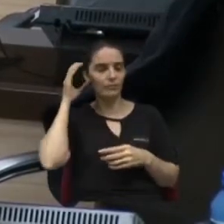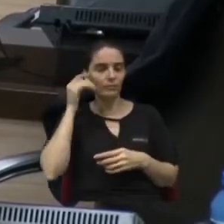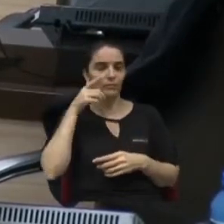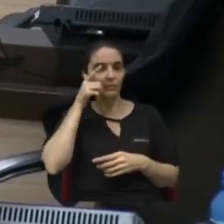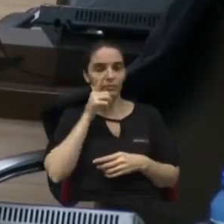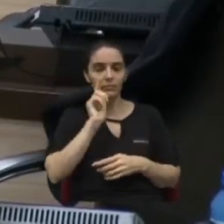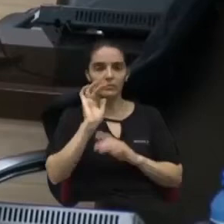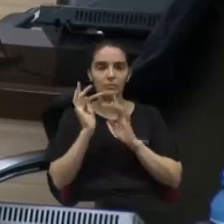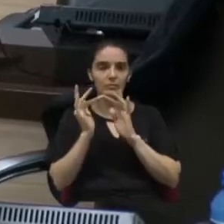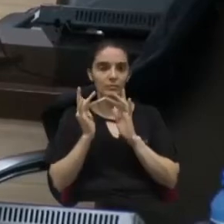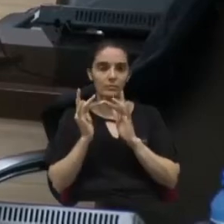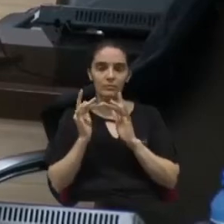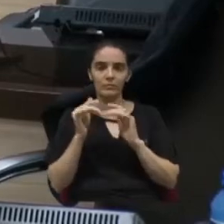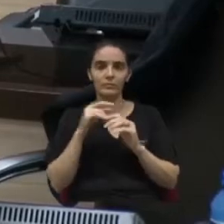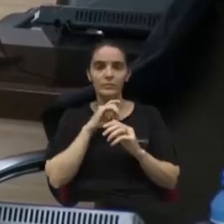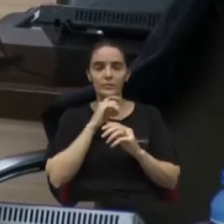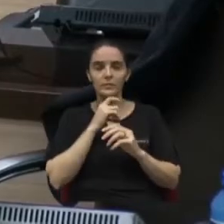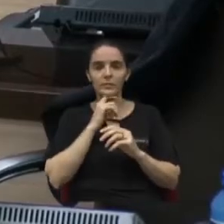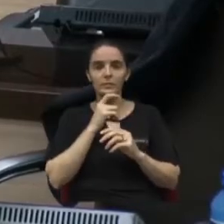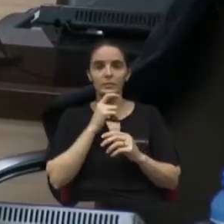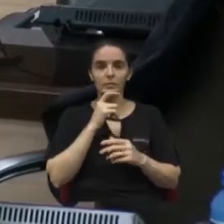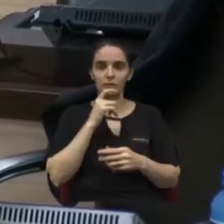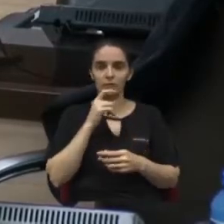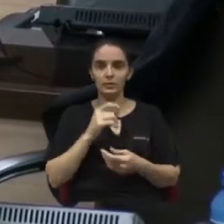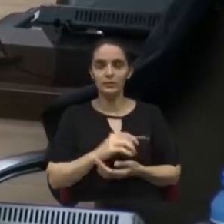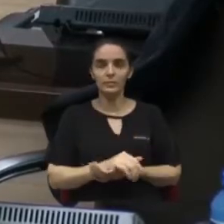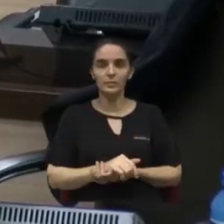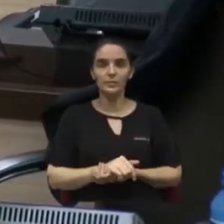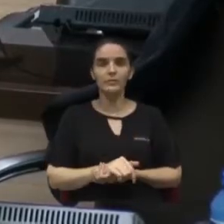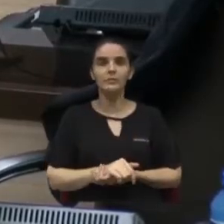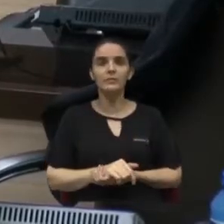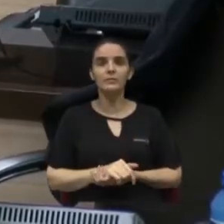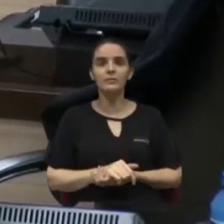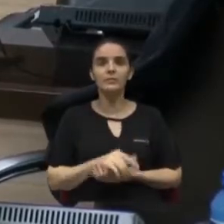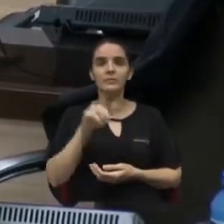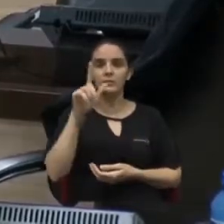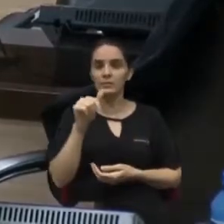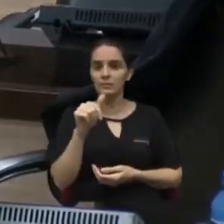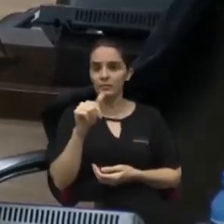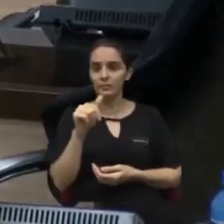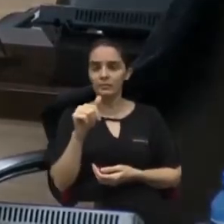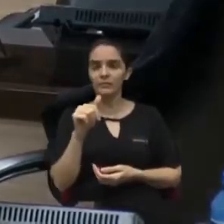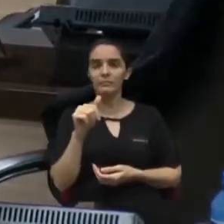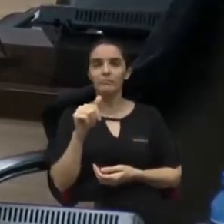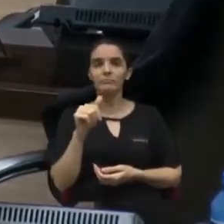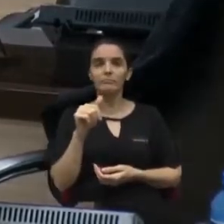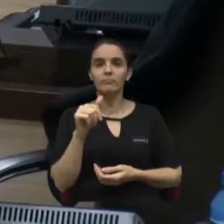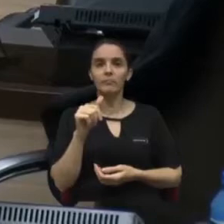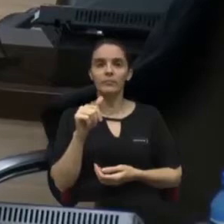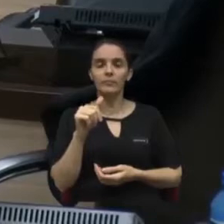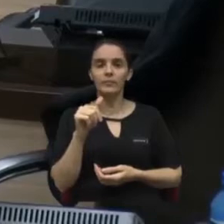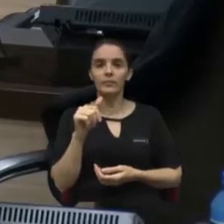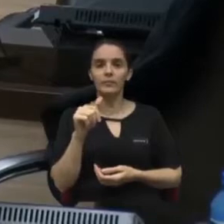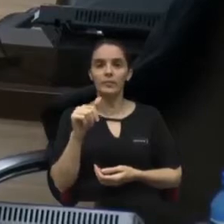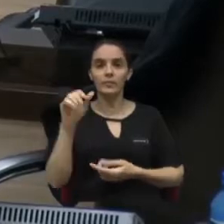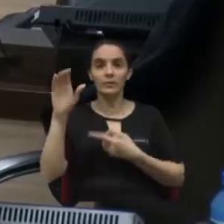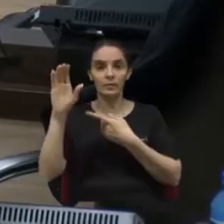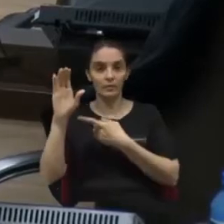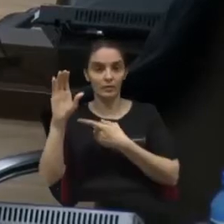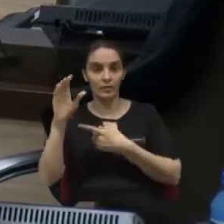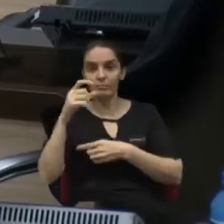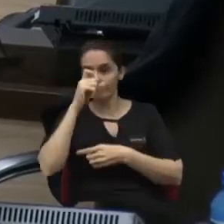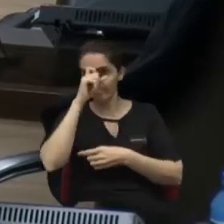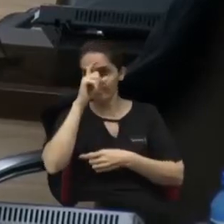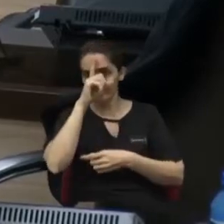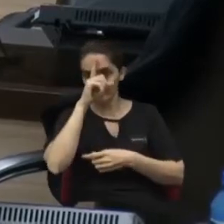ninguém. Daí todos os demais, ele lá em Brasília, no CNJ, no hospital, o Dr. Barrichello estava hospitalizado semana passada, com